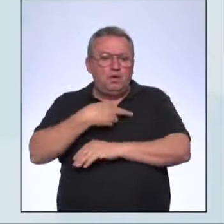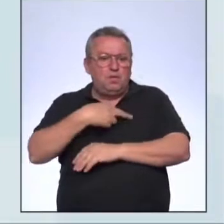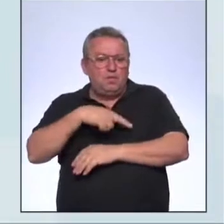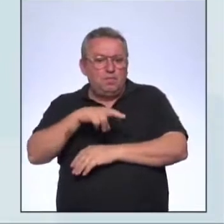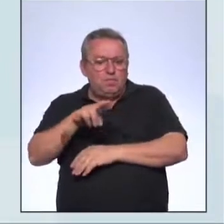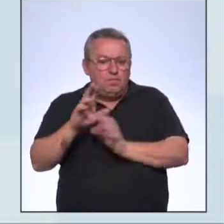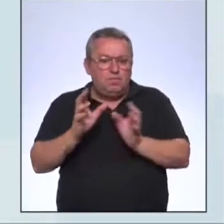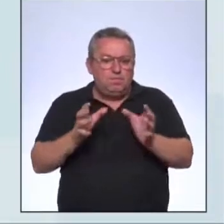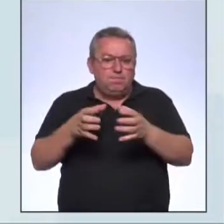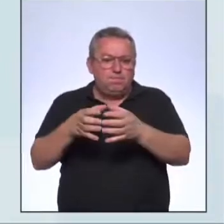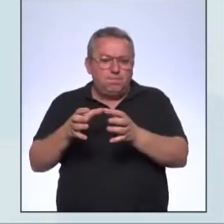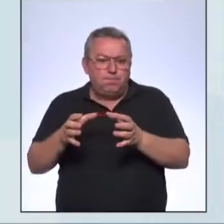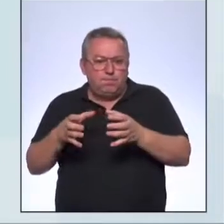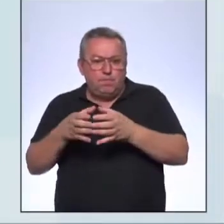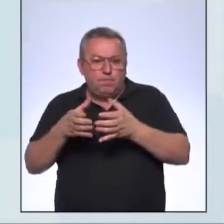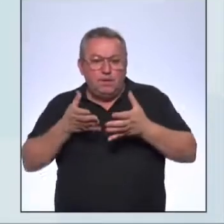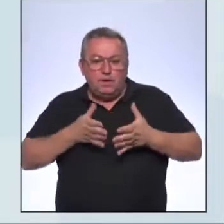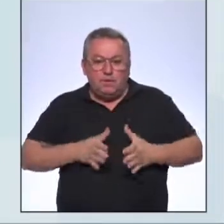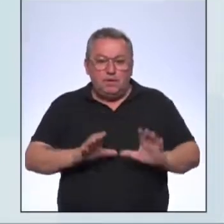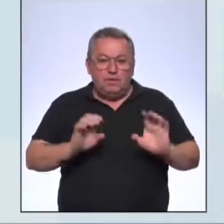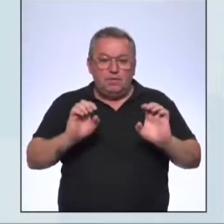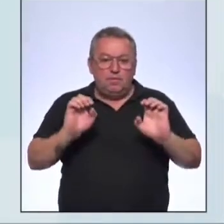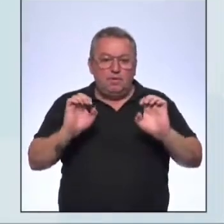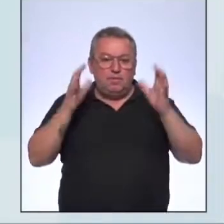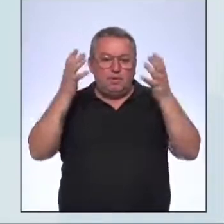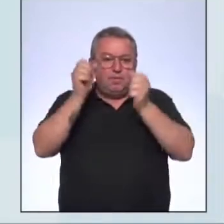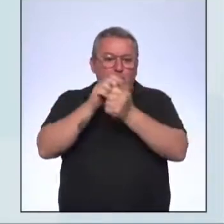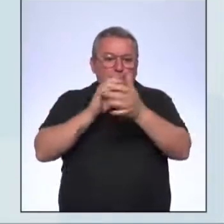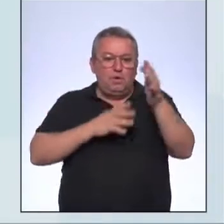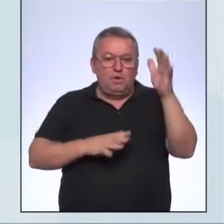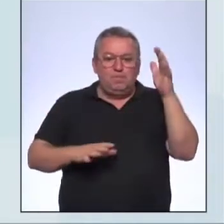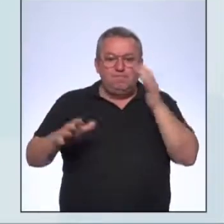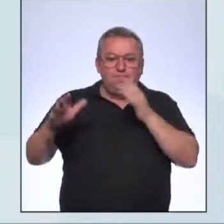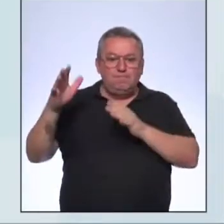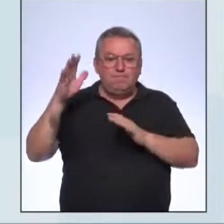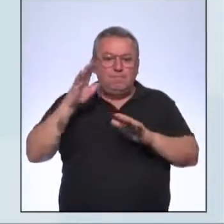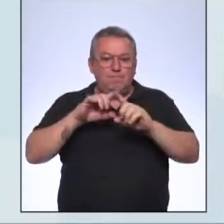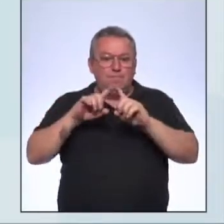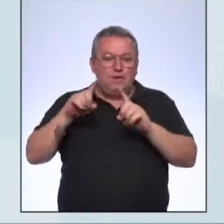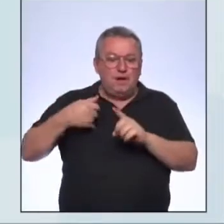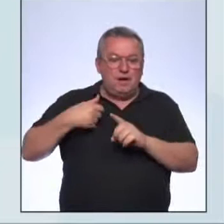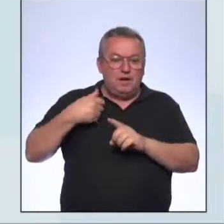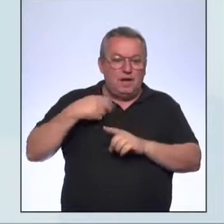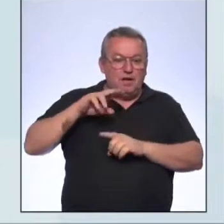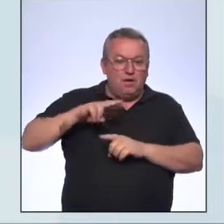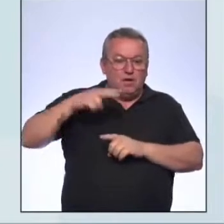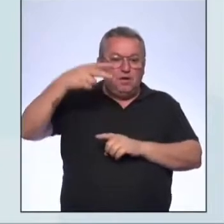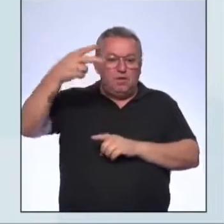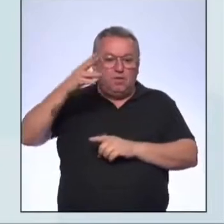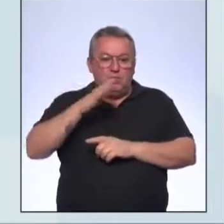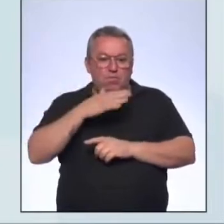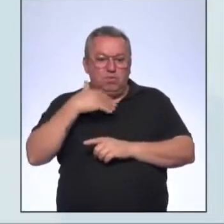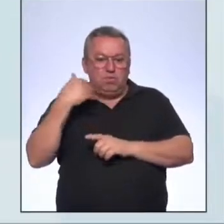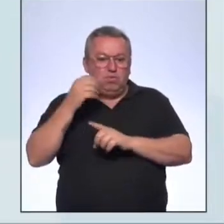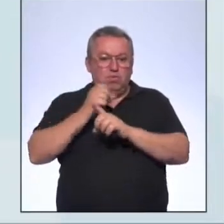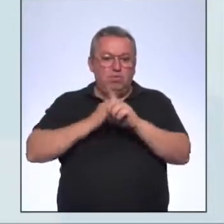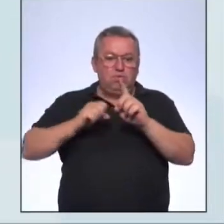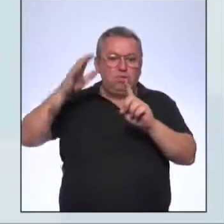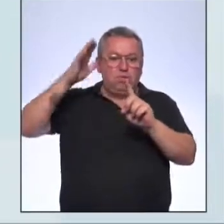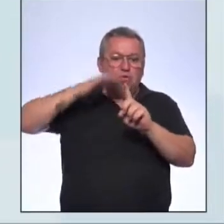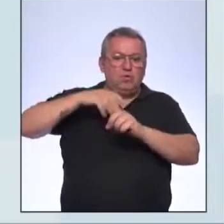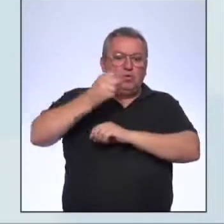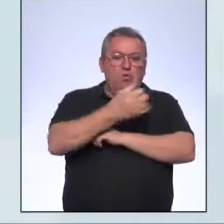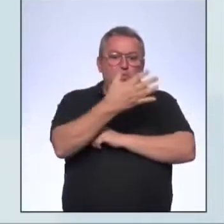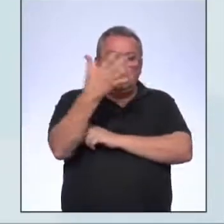e a rituais das tribos, como nascimento, celebrações, passagem de idade, mortes, cultos a matas,